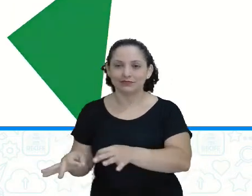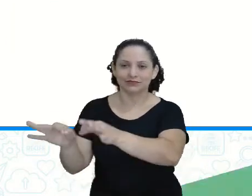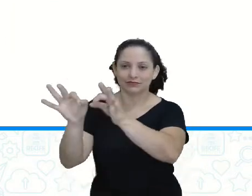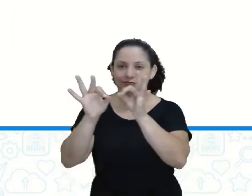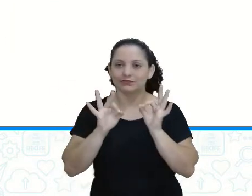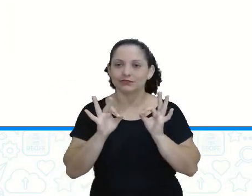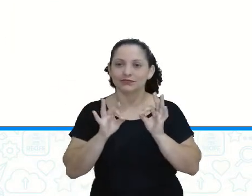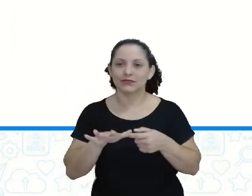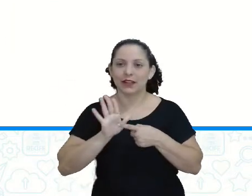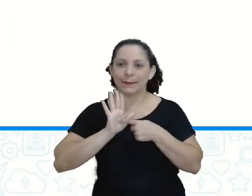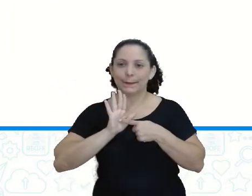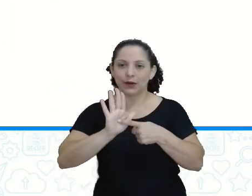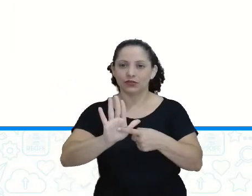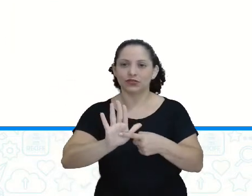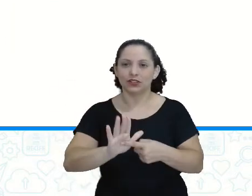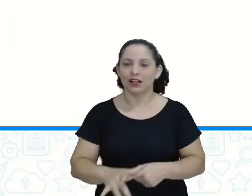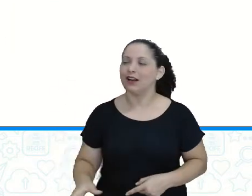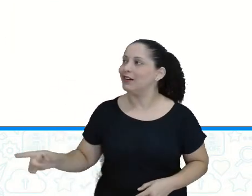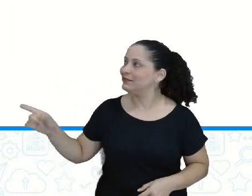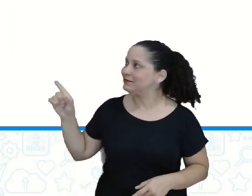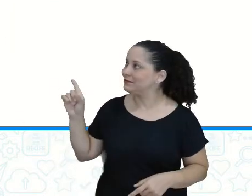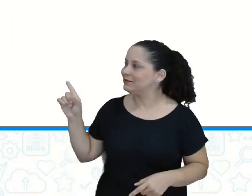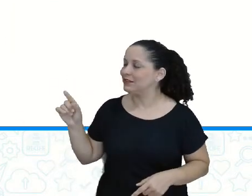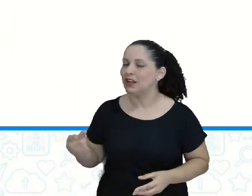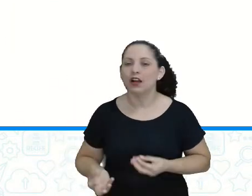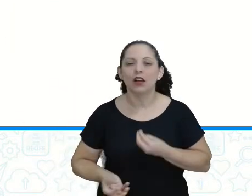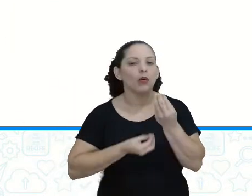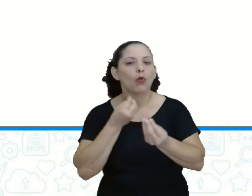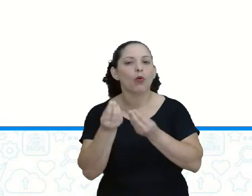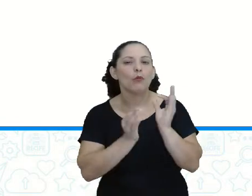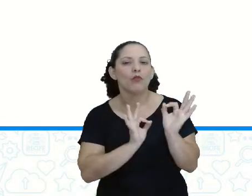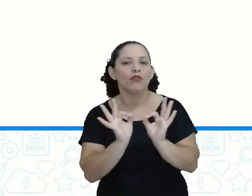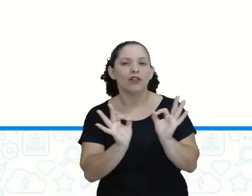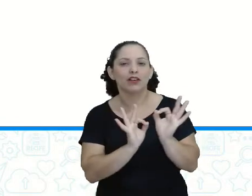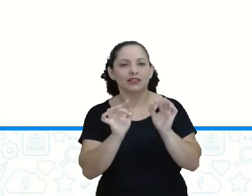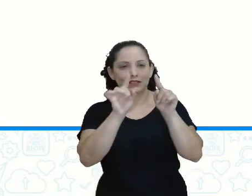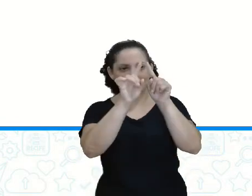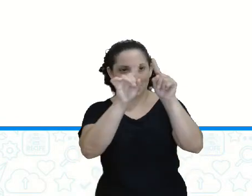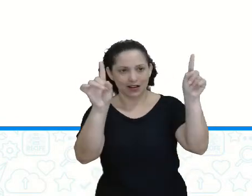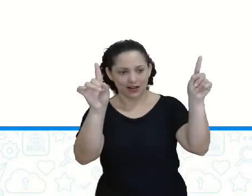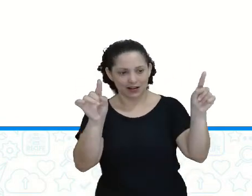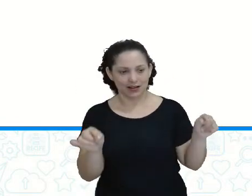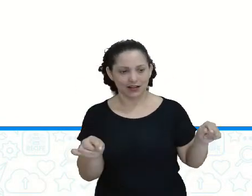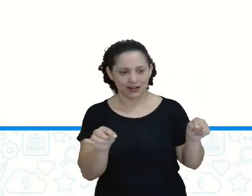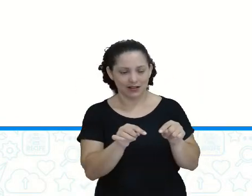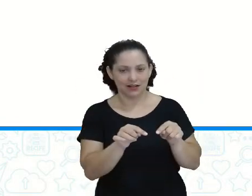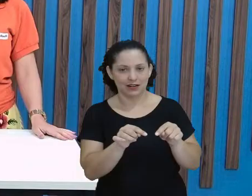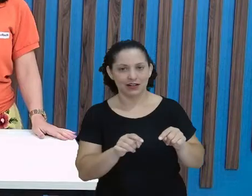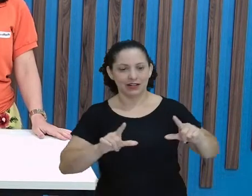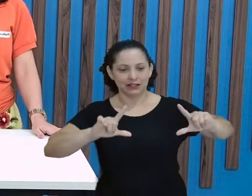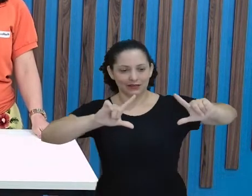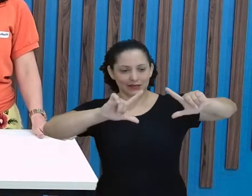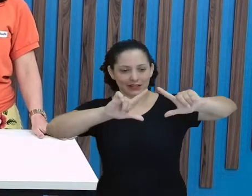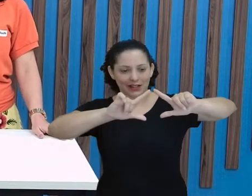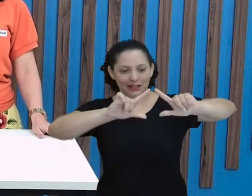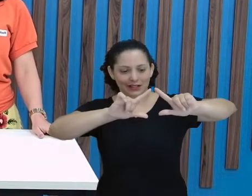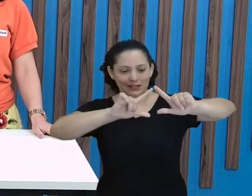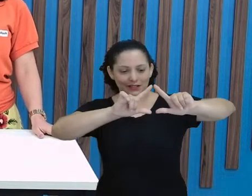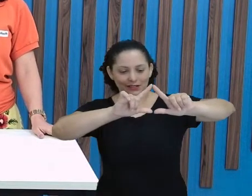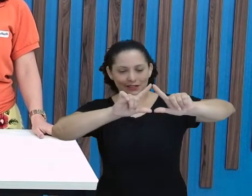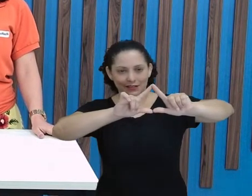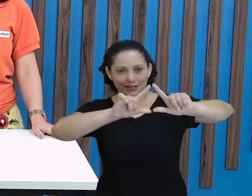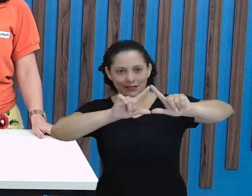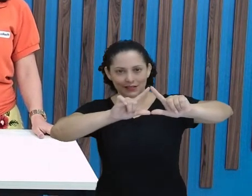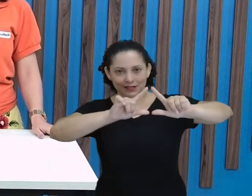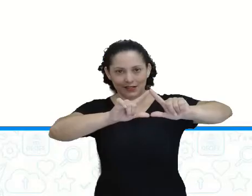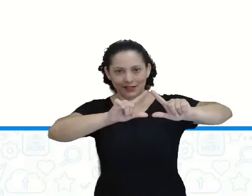vou apresentar como a gente vai preencher. Então, eu já coloquei aqui um triângulo. E agora,